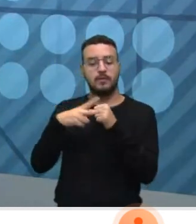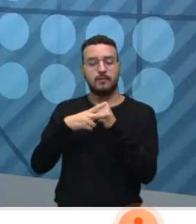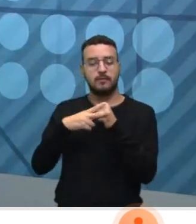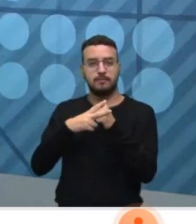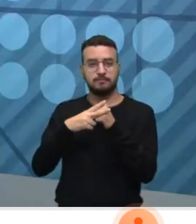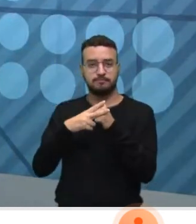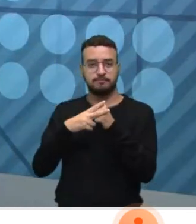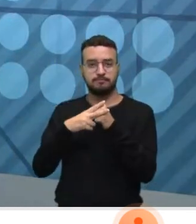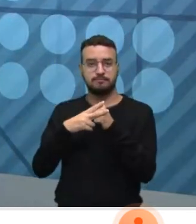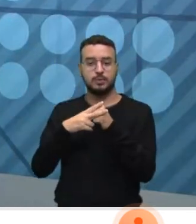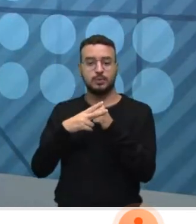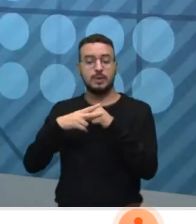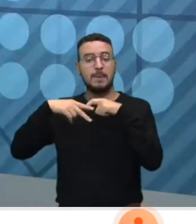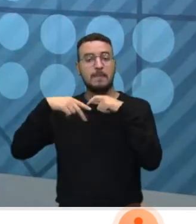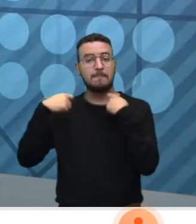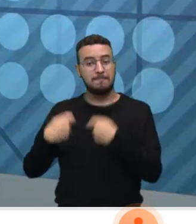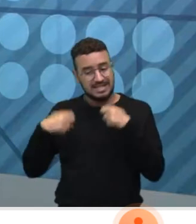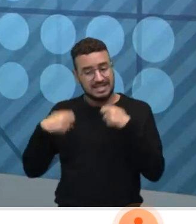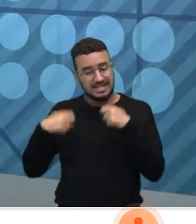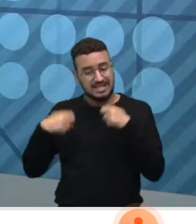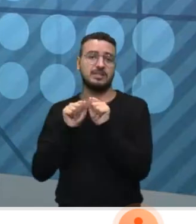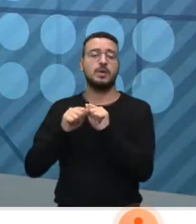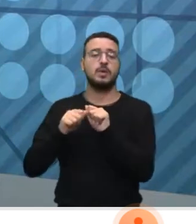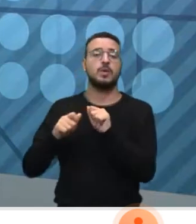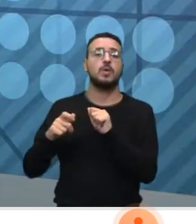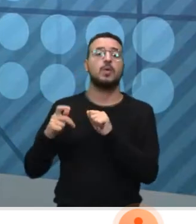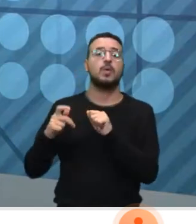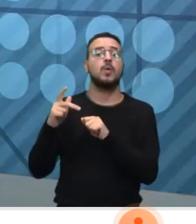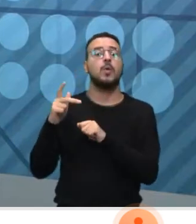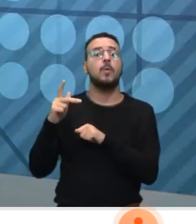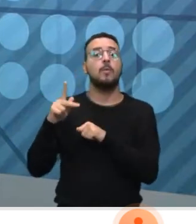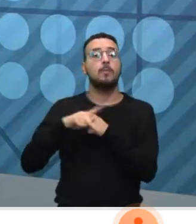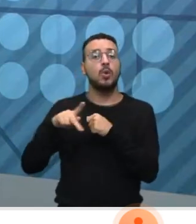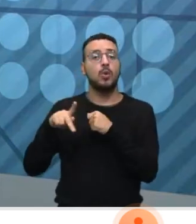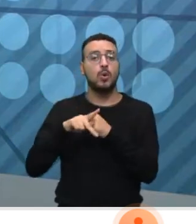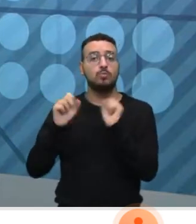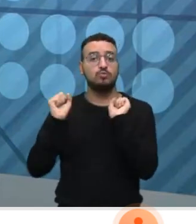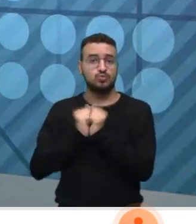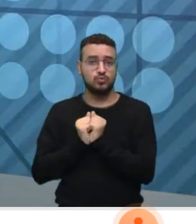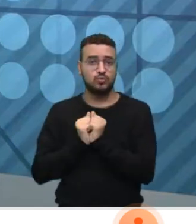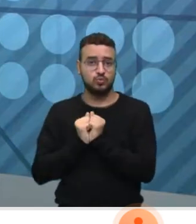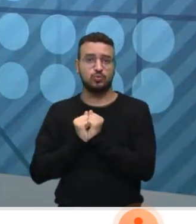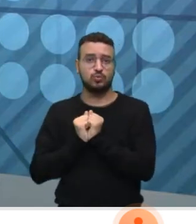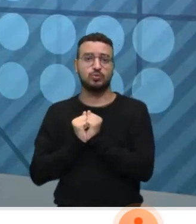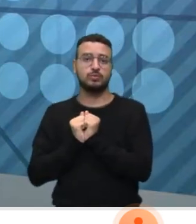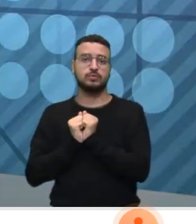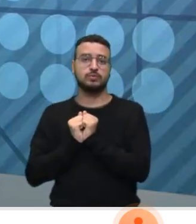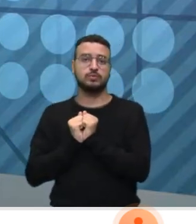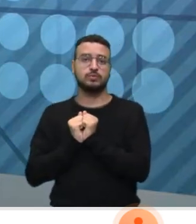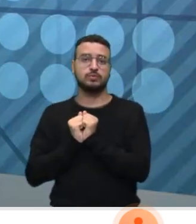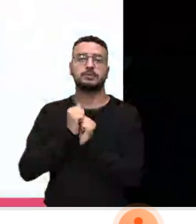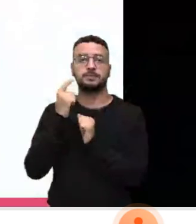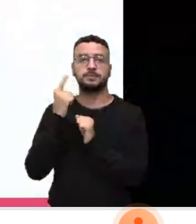sinalizar o pronome, tá? Então, estes são verbos simples. No quadro, nós temos